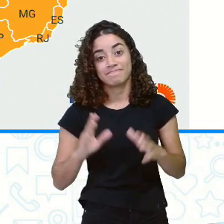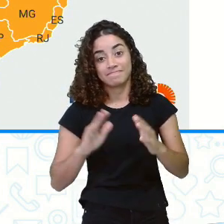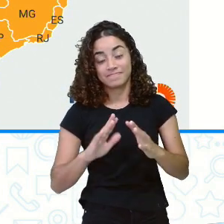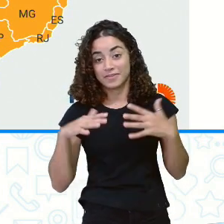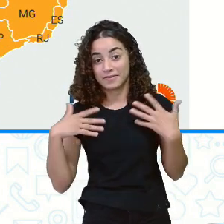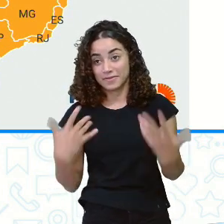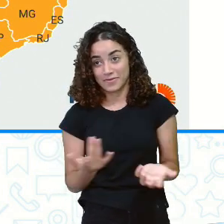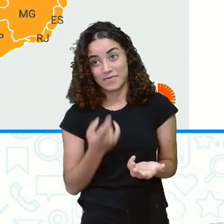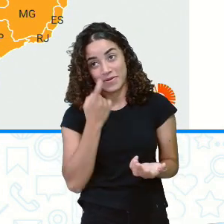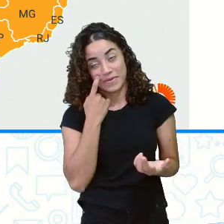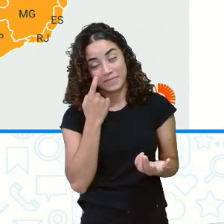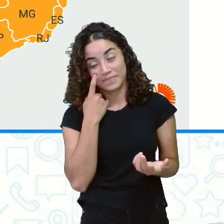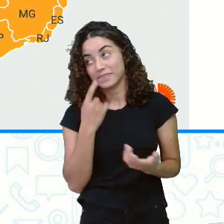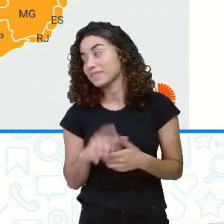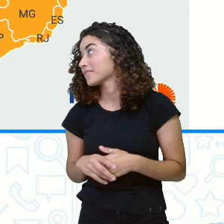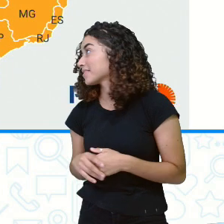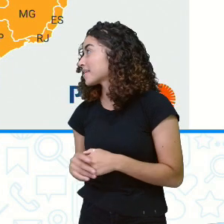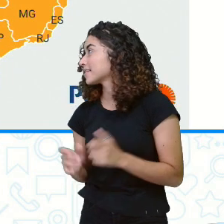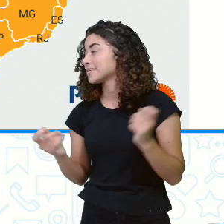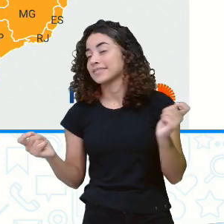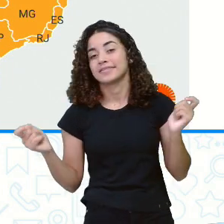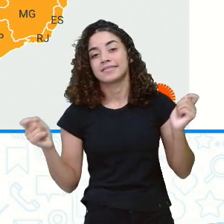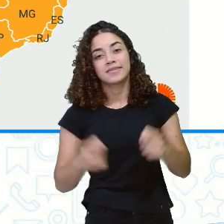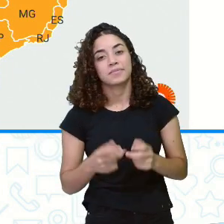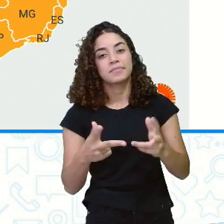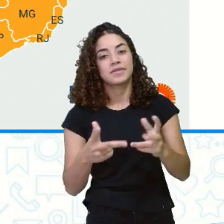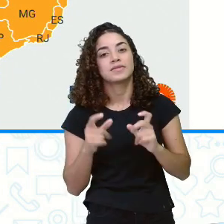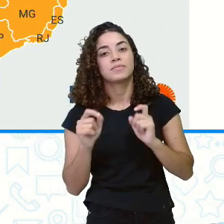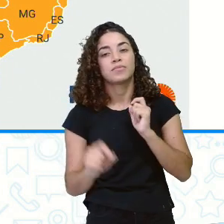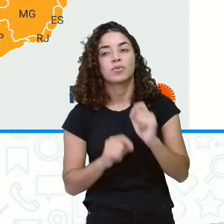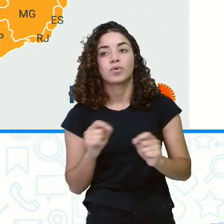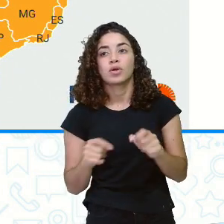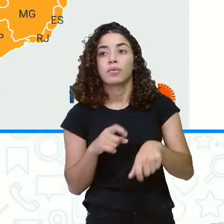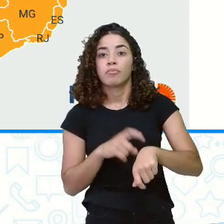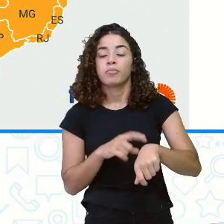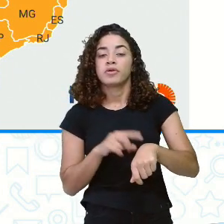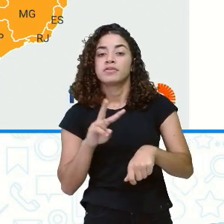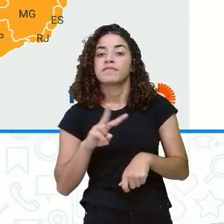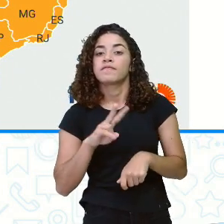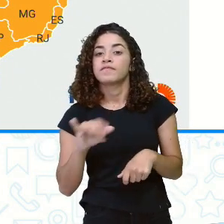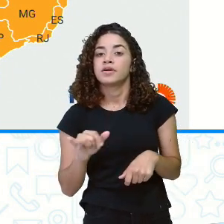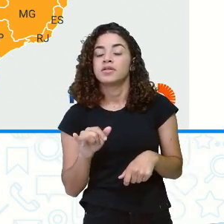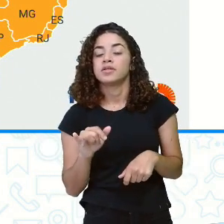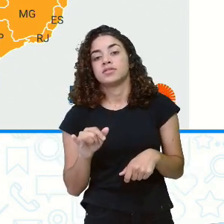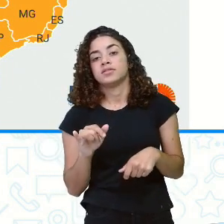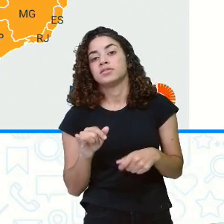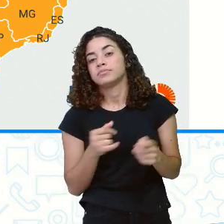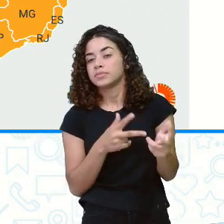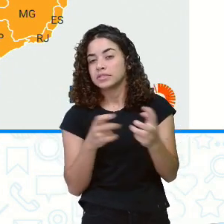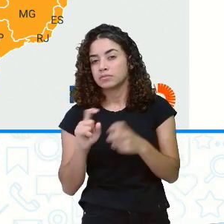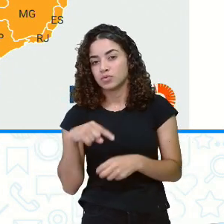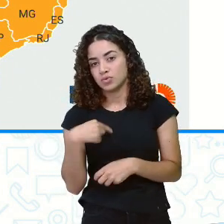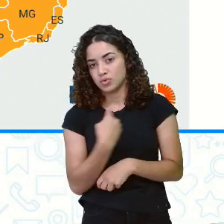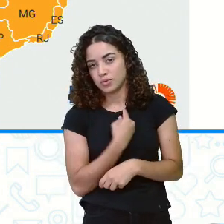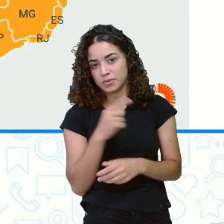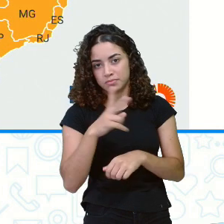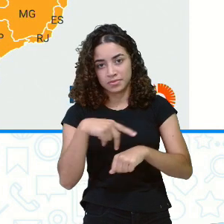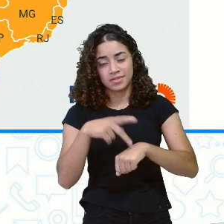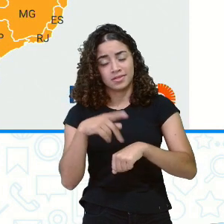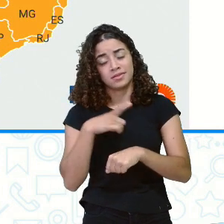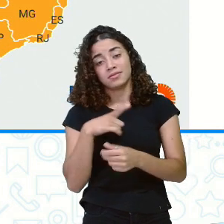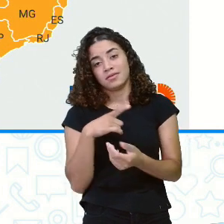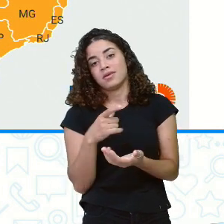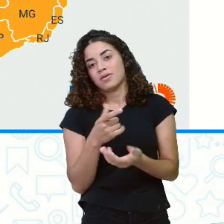Então, gente, olha só, a gente pode observar aqui, quando vai analisar, no nosso país, existem fuso